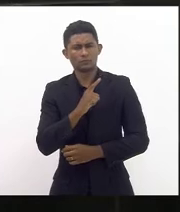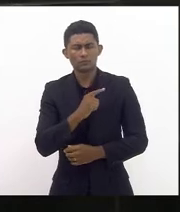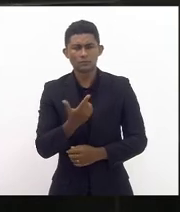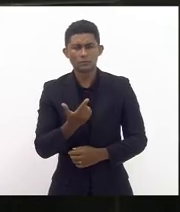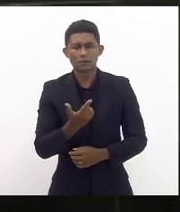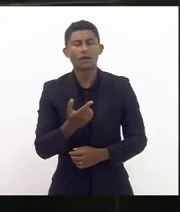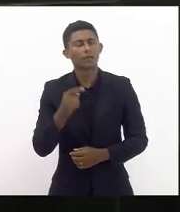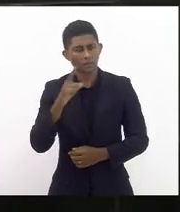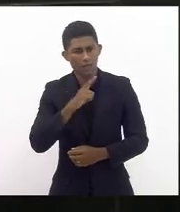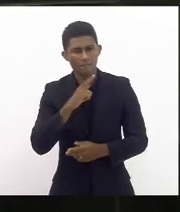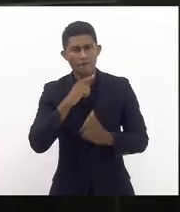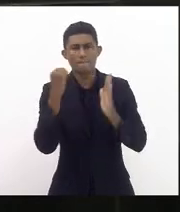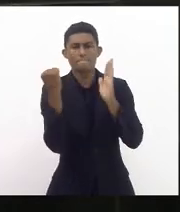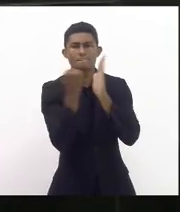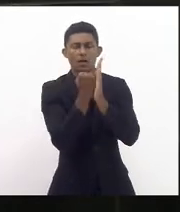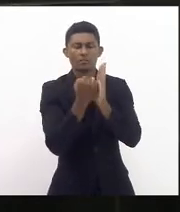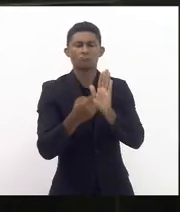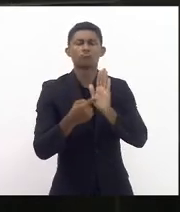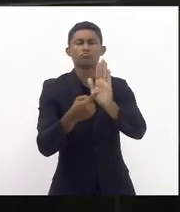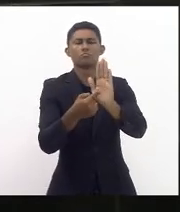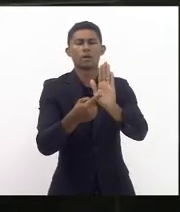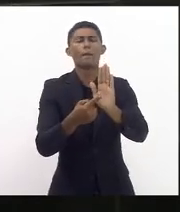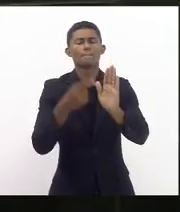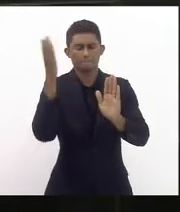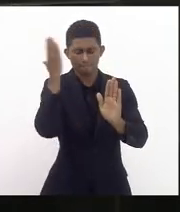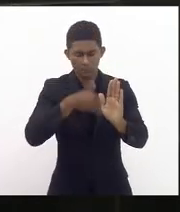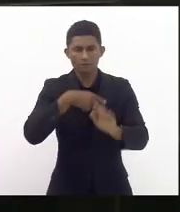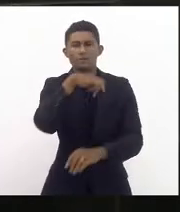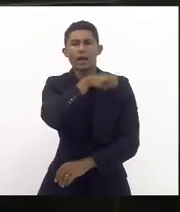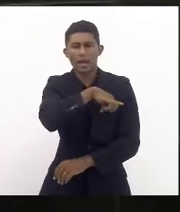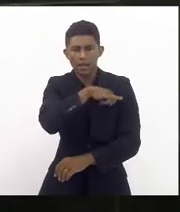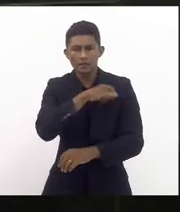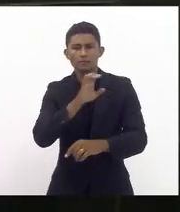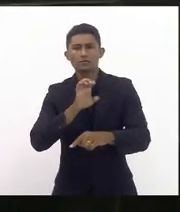né, como um Estado